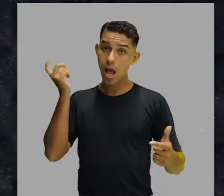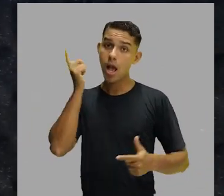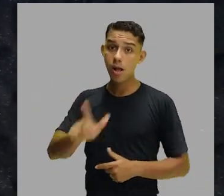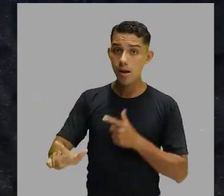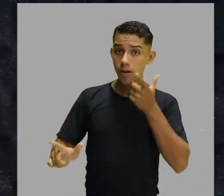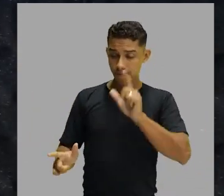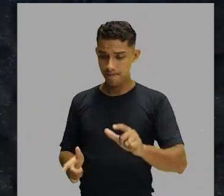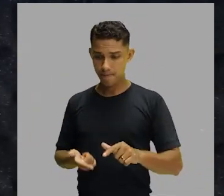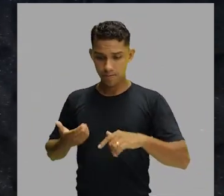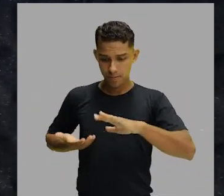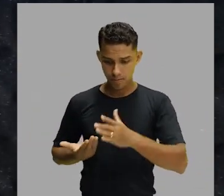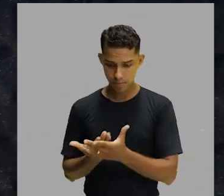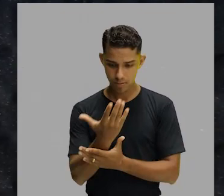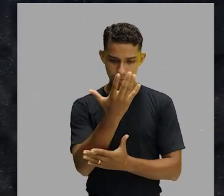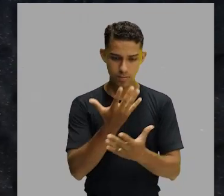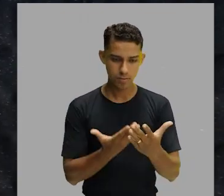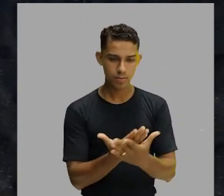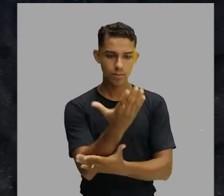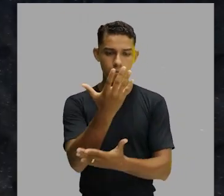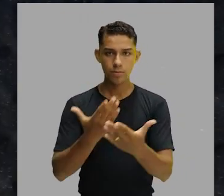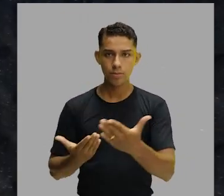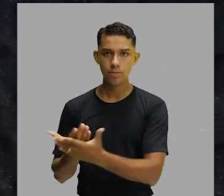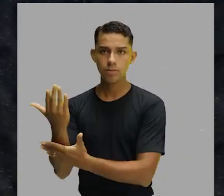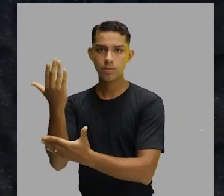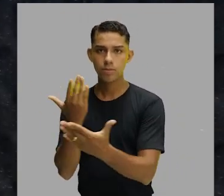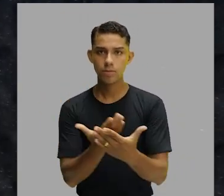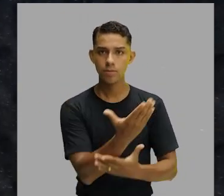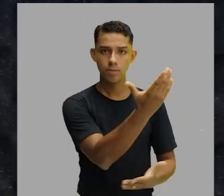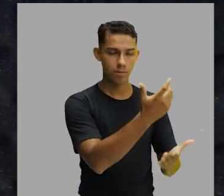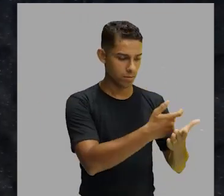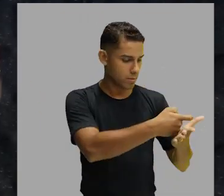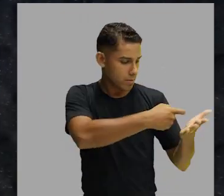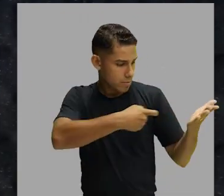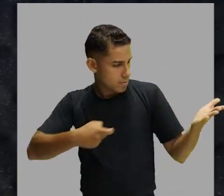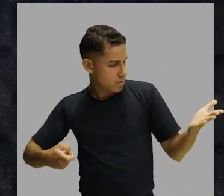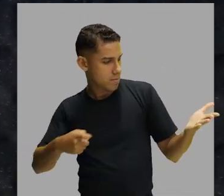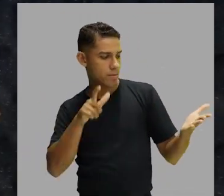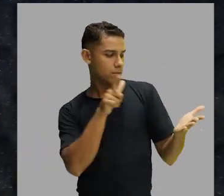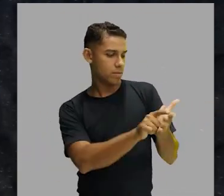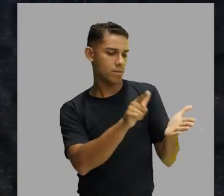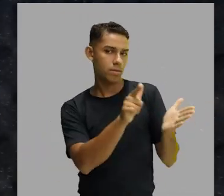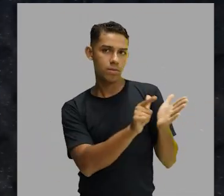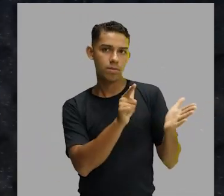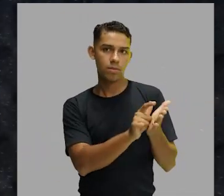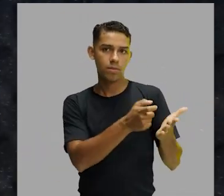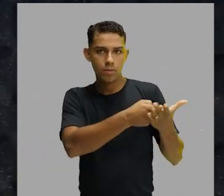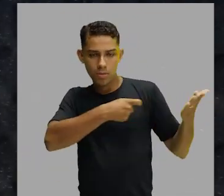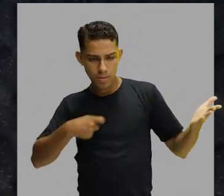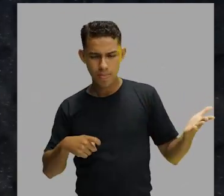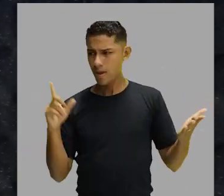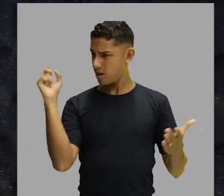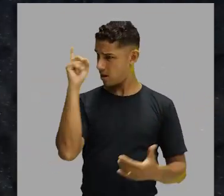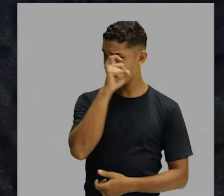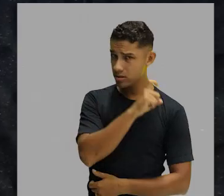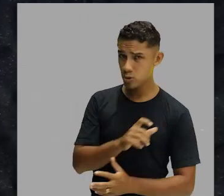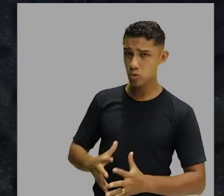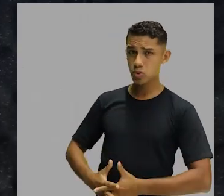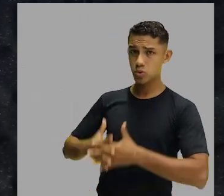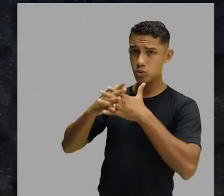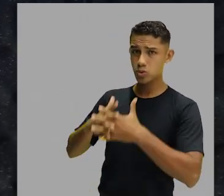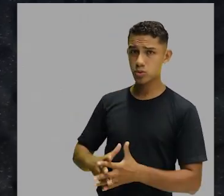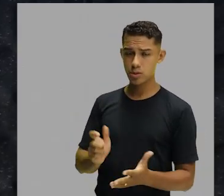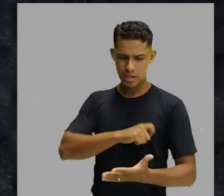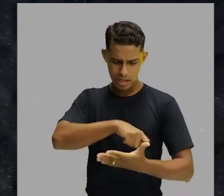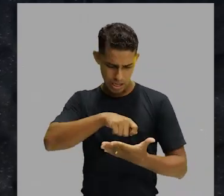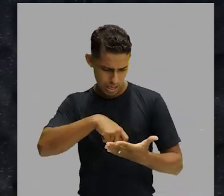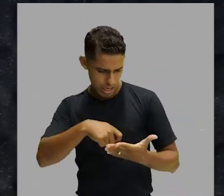de reproduzir textos em papel. Até então era algo muito difícil. Então, para se escrever